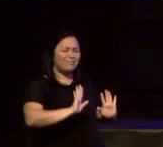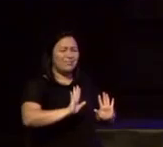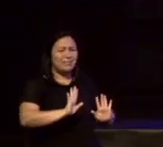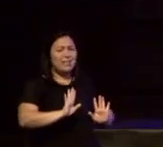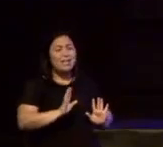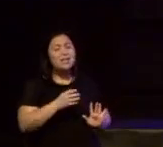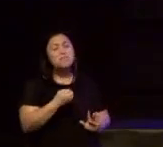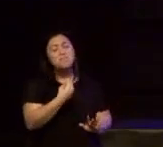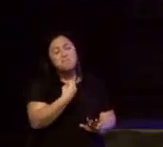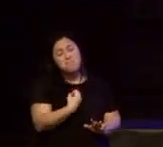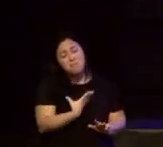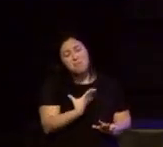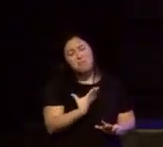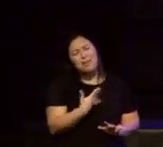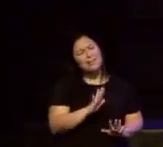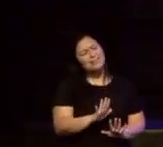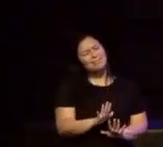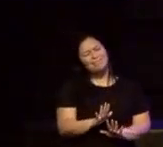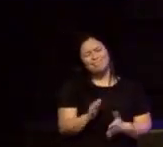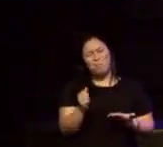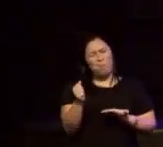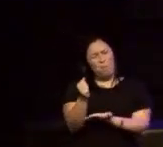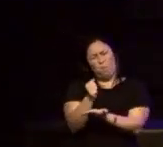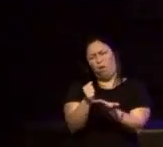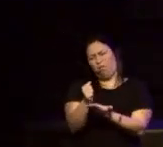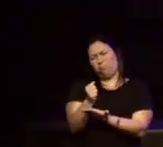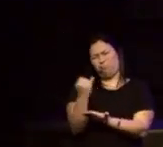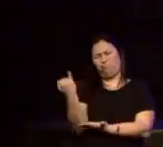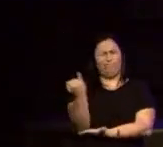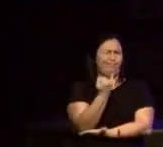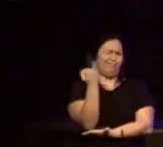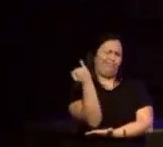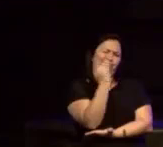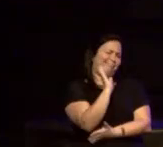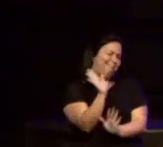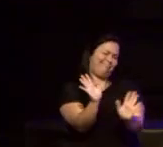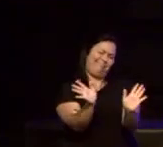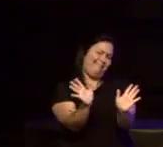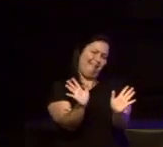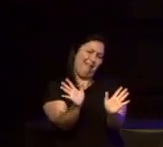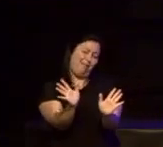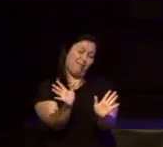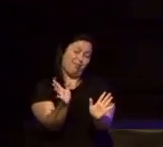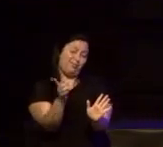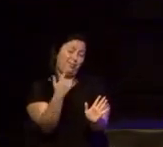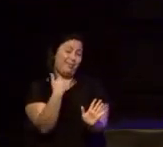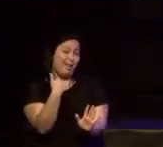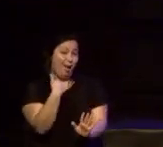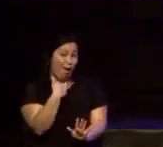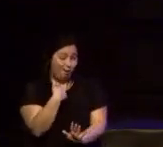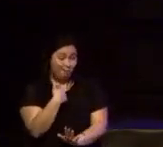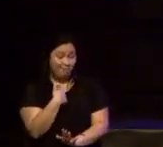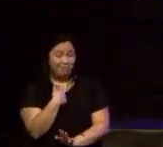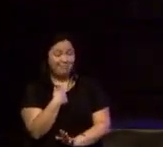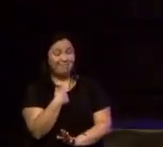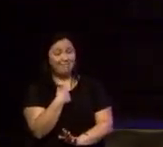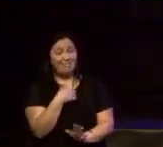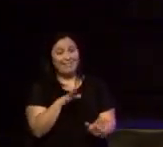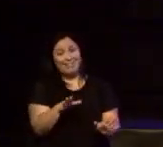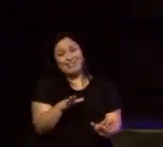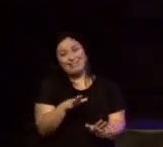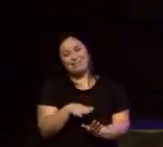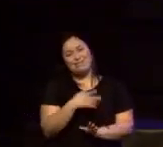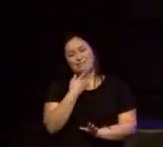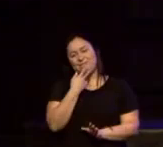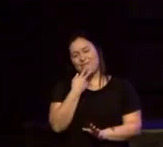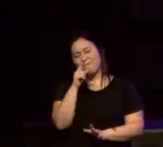bom, é importante, é, mas não é essencial. Eu, mais uma vez, eu sou suspeito para falar. Tinha que ser alguém como a Priscila falando aqui para